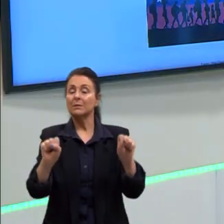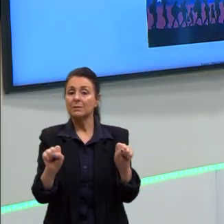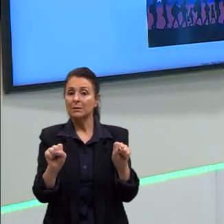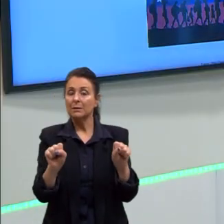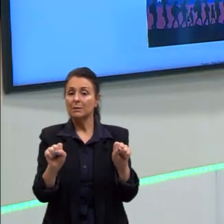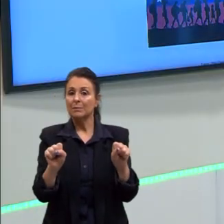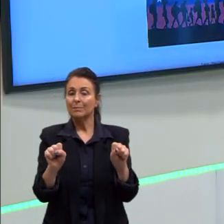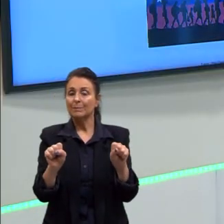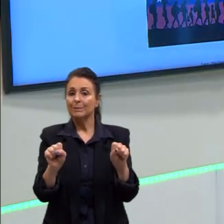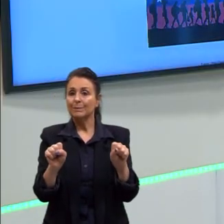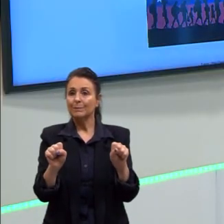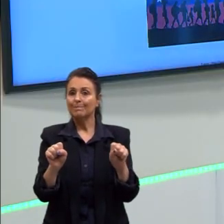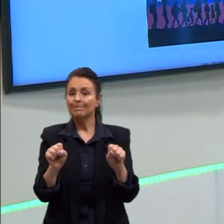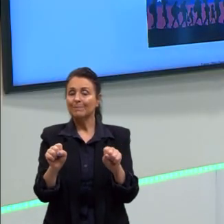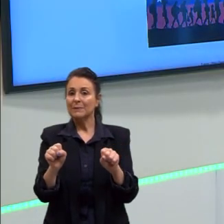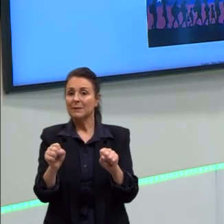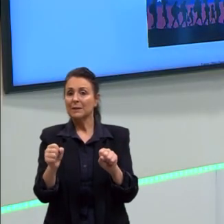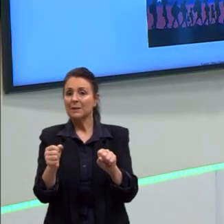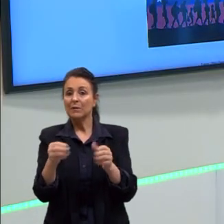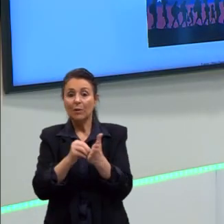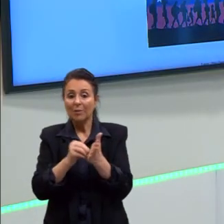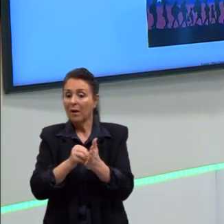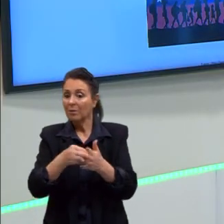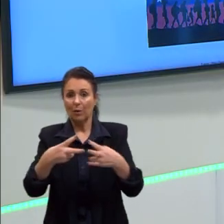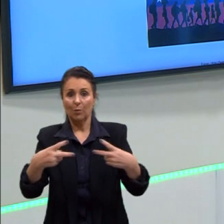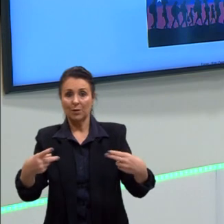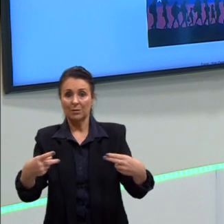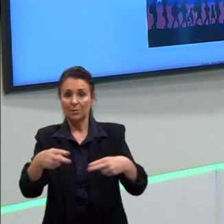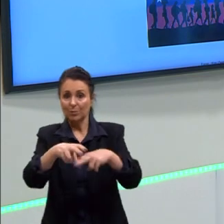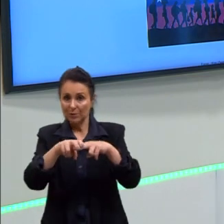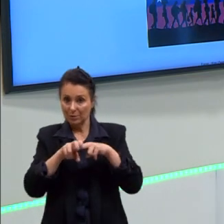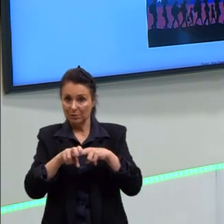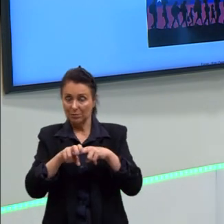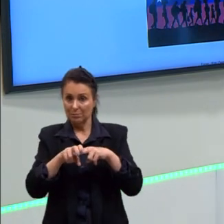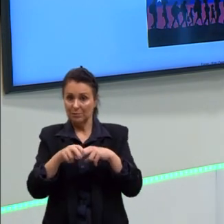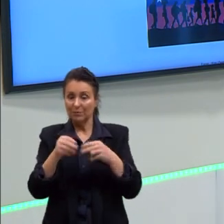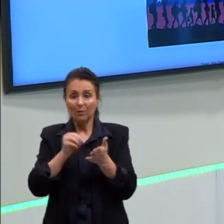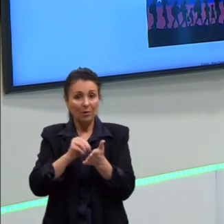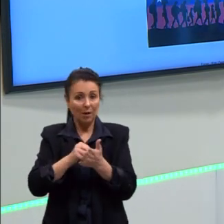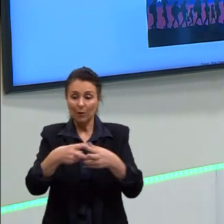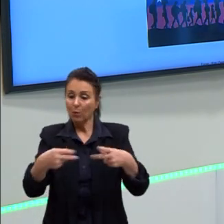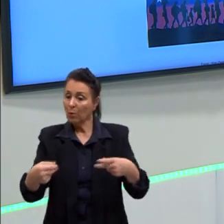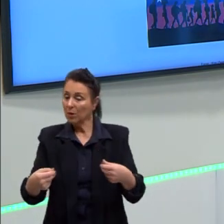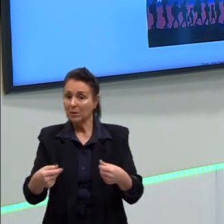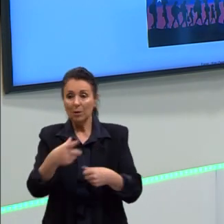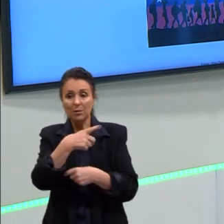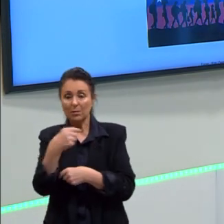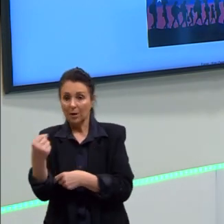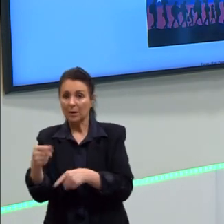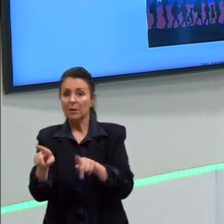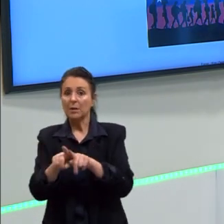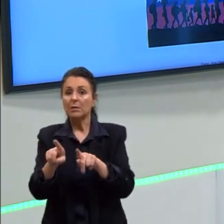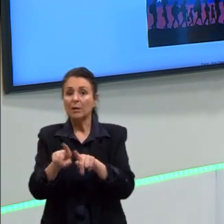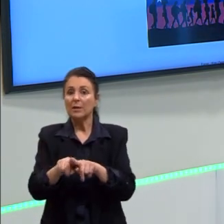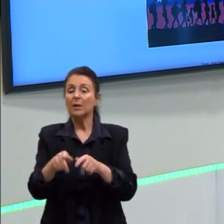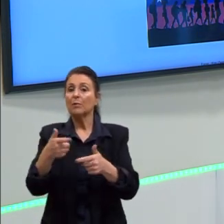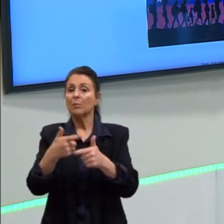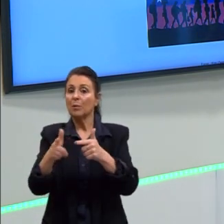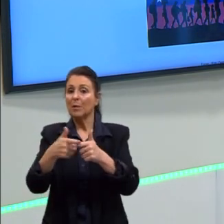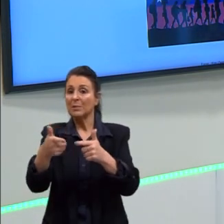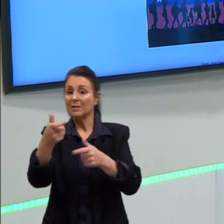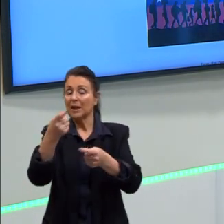não abastecimento tá Não foi bem abastecido aquela coisa toda nós tivemos um bloqueio continental aí na Venezuela